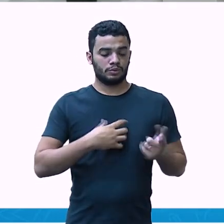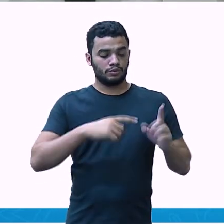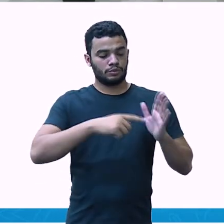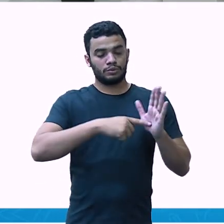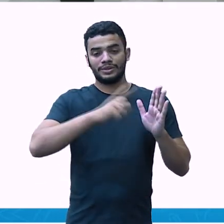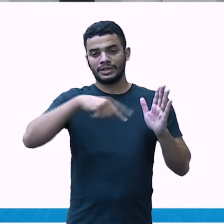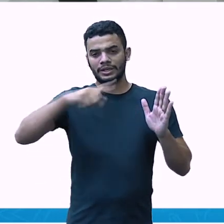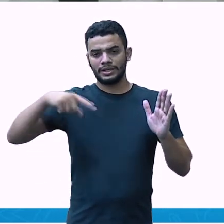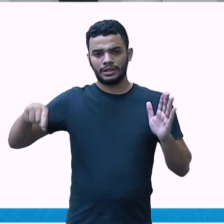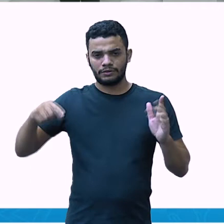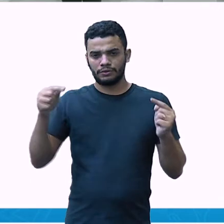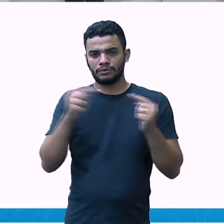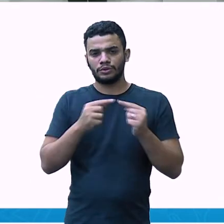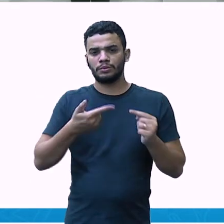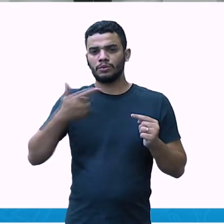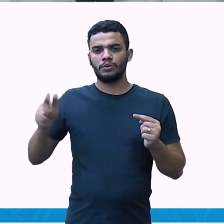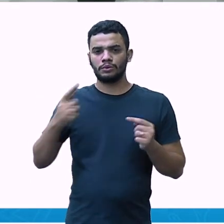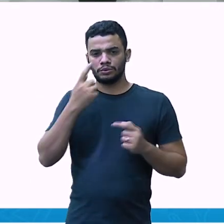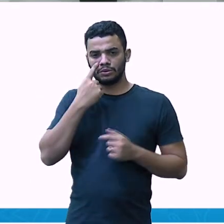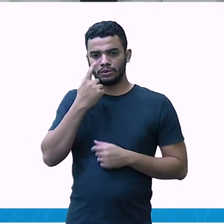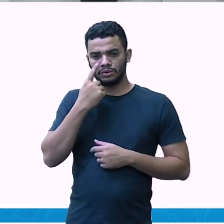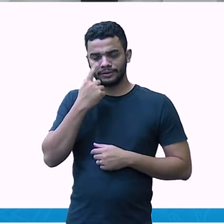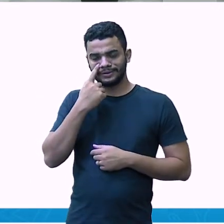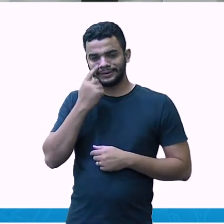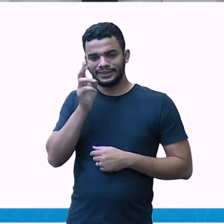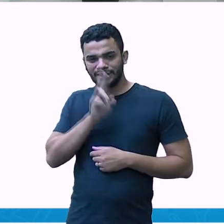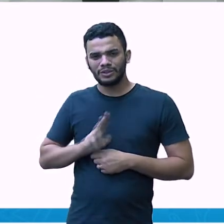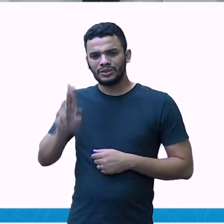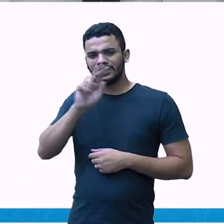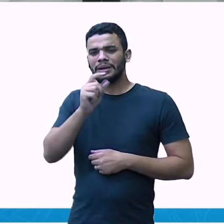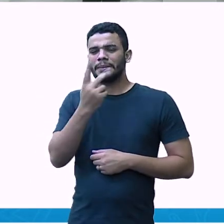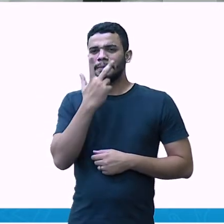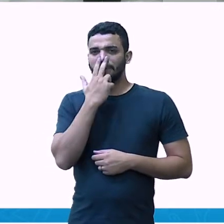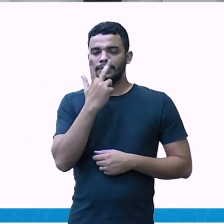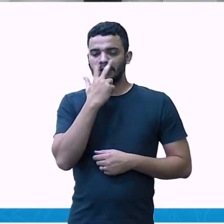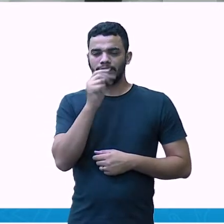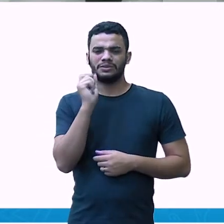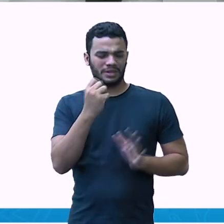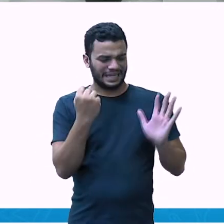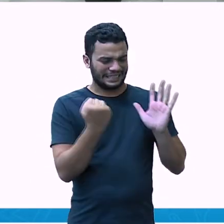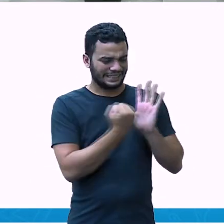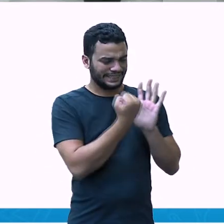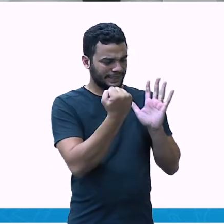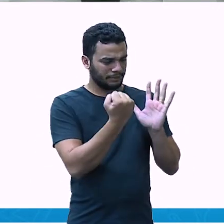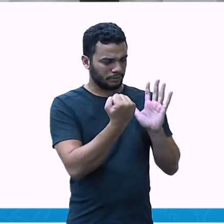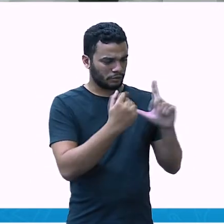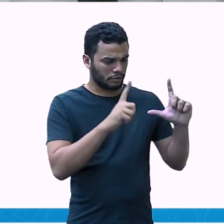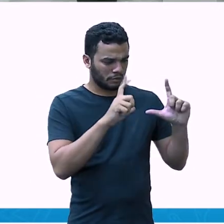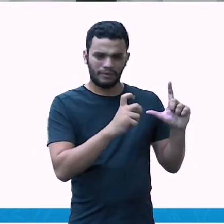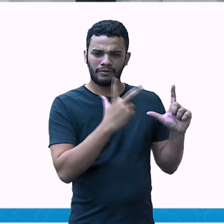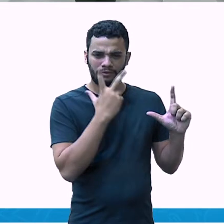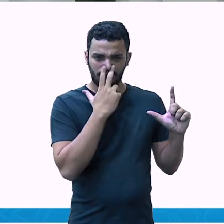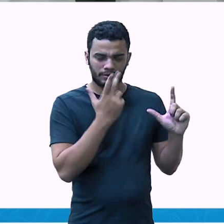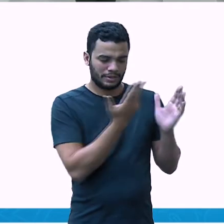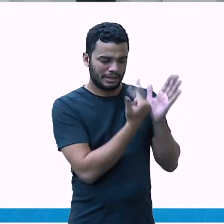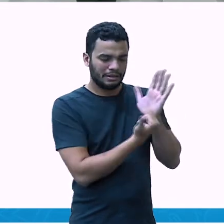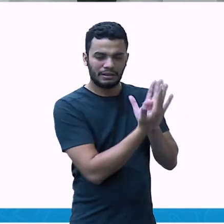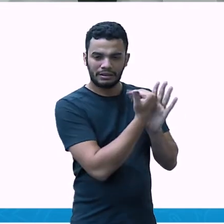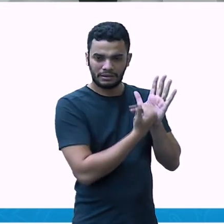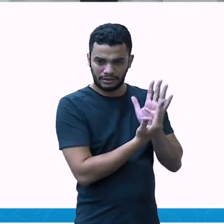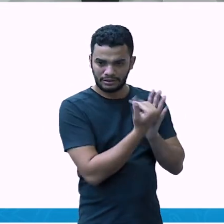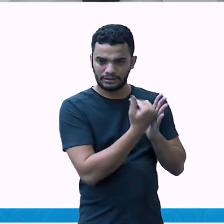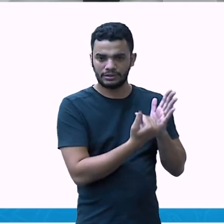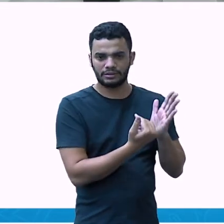pictograma. Esse gráfico, ele tem uma visualização fantástica. Por quê? Sem ler